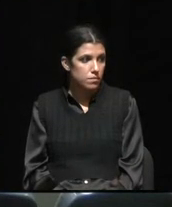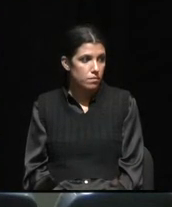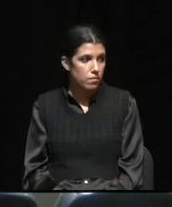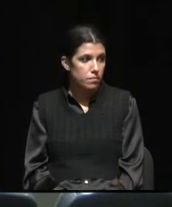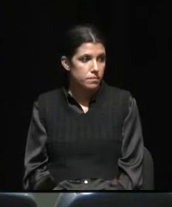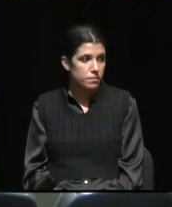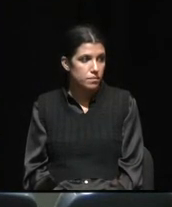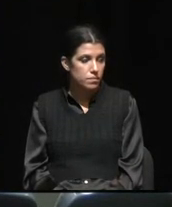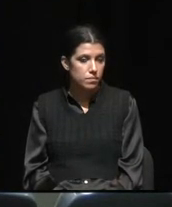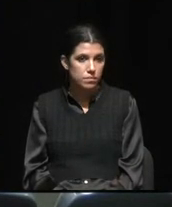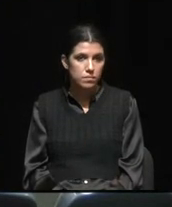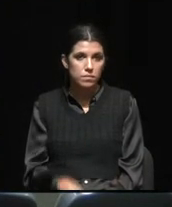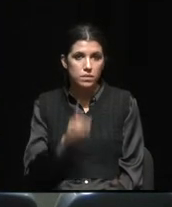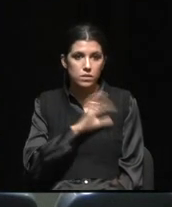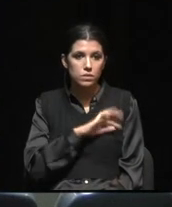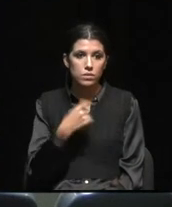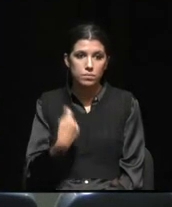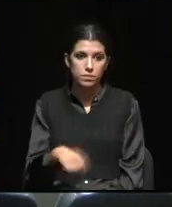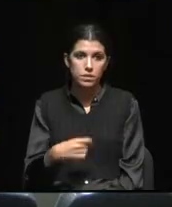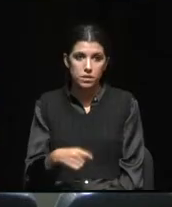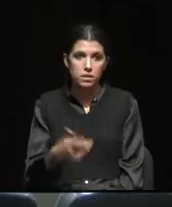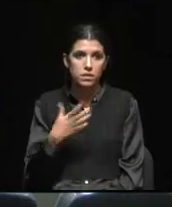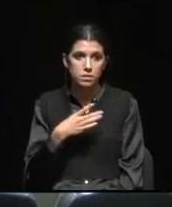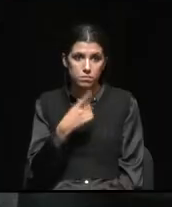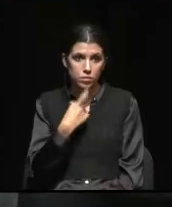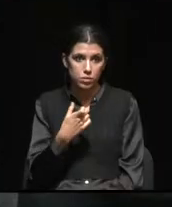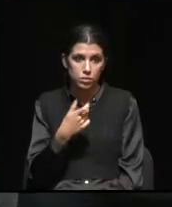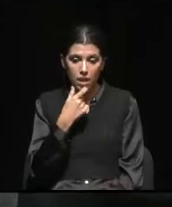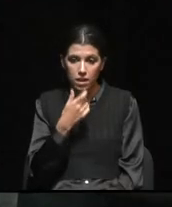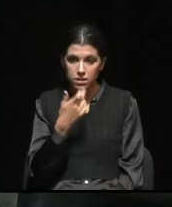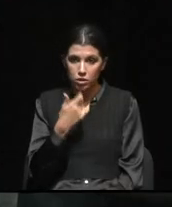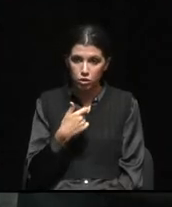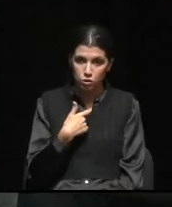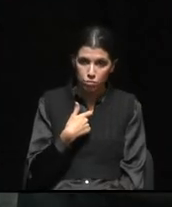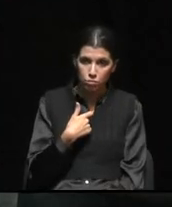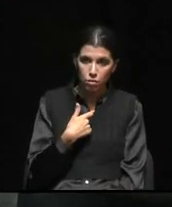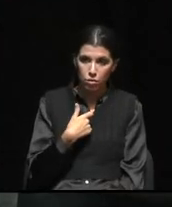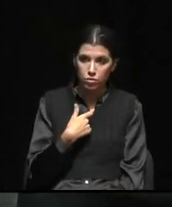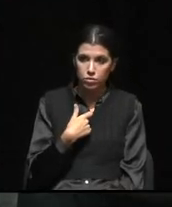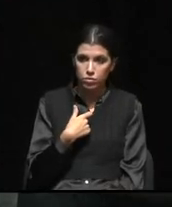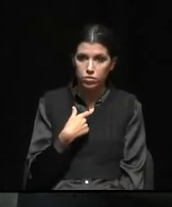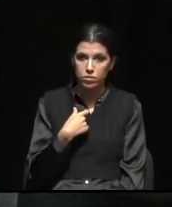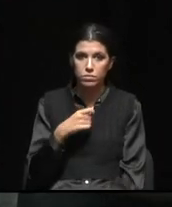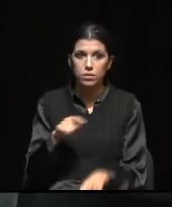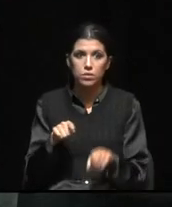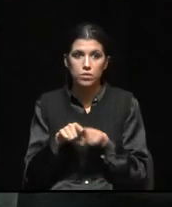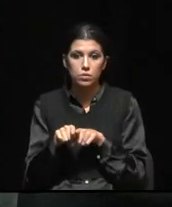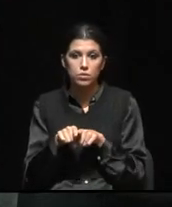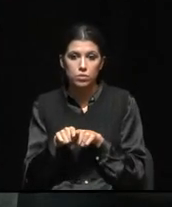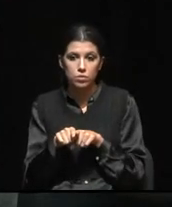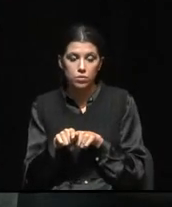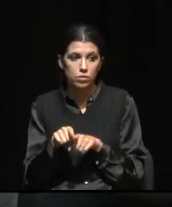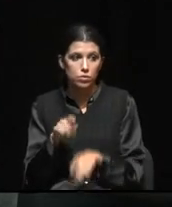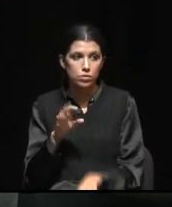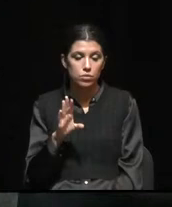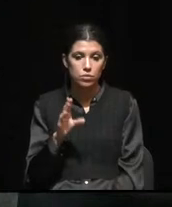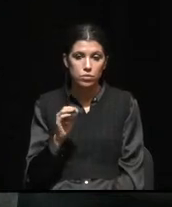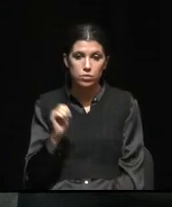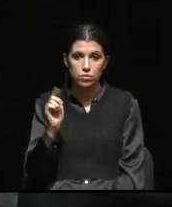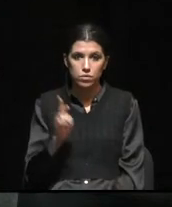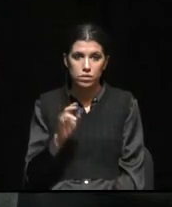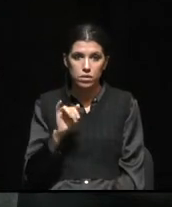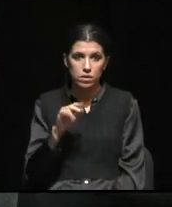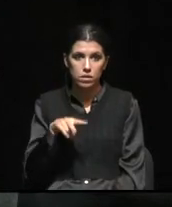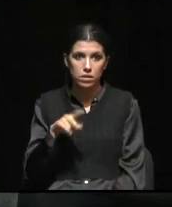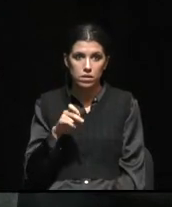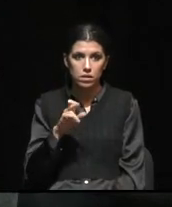chamar sen Presidente a questão era só se vai haver resposta à questão que foi colocada pelo senhor Deputado José Inácio Faria sobre se